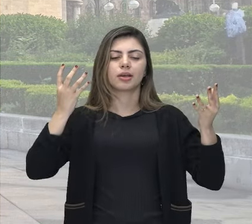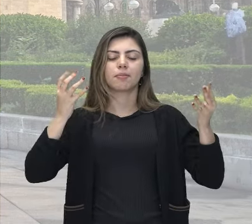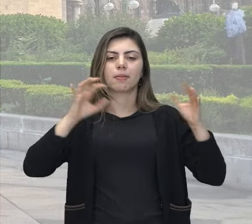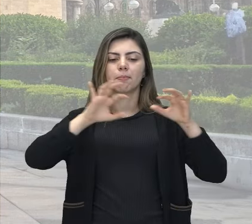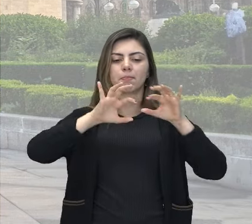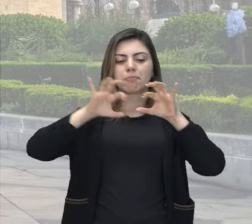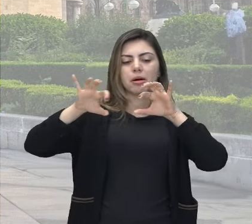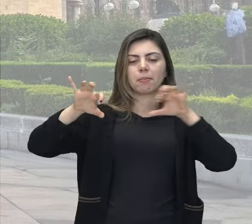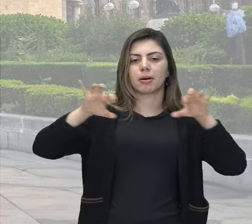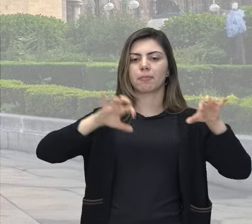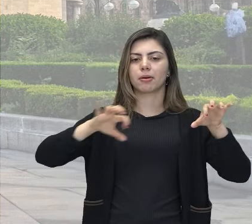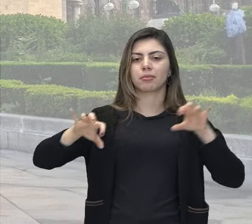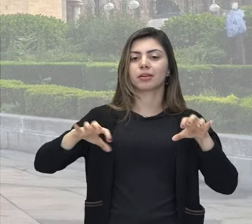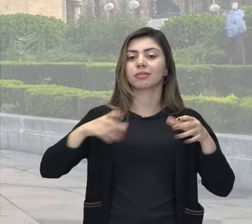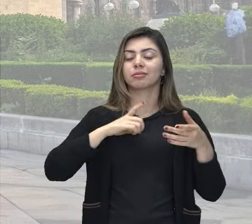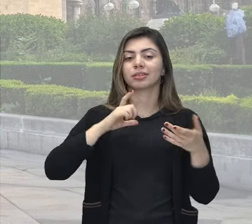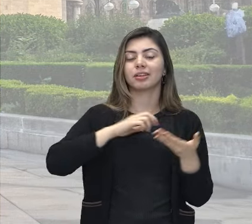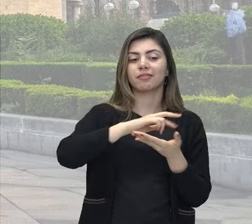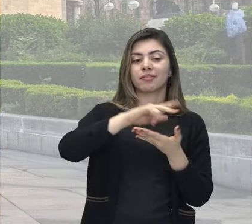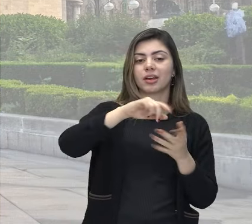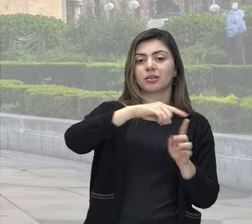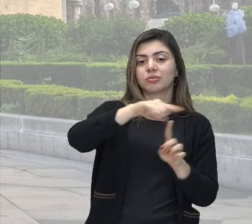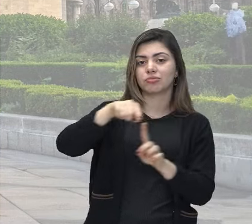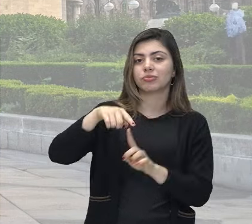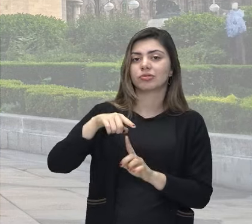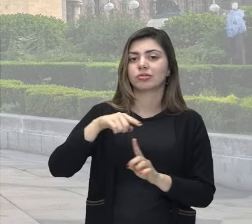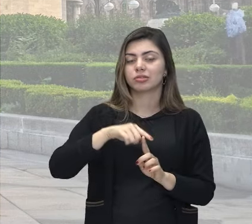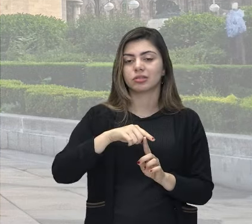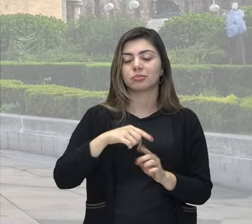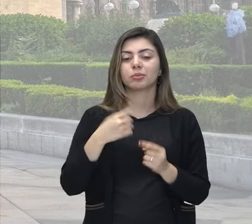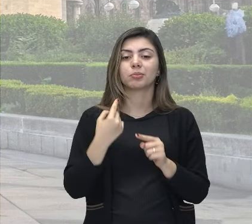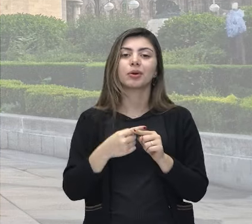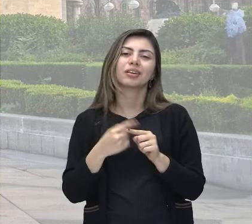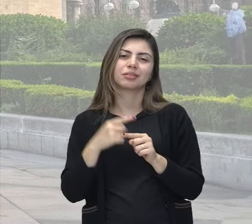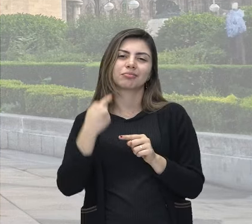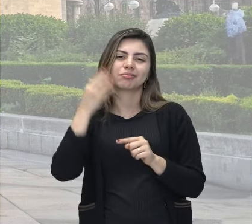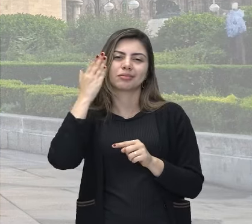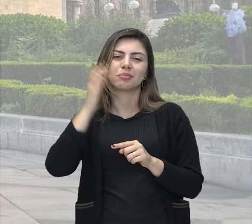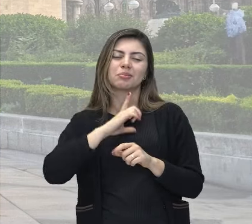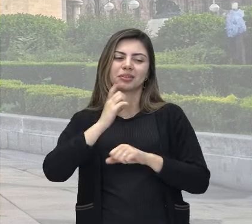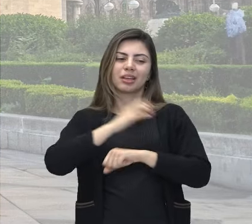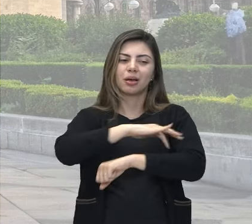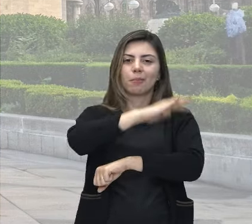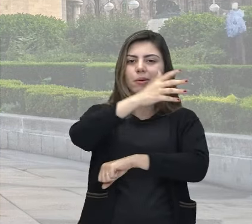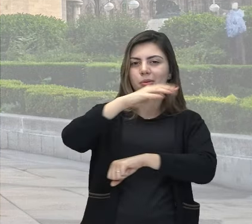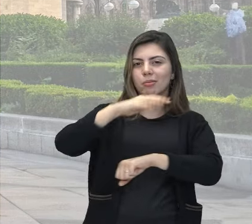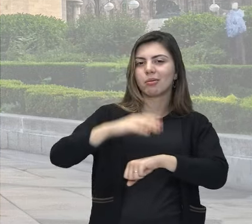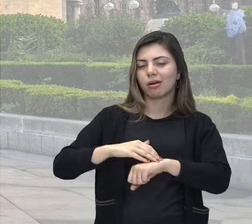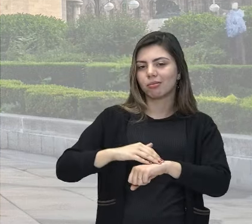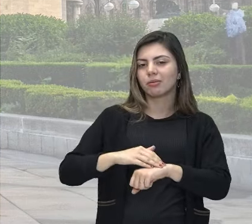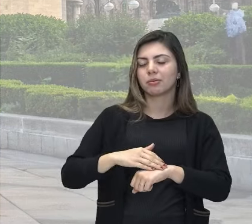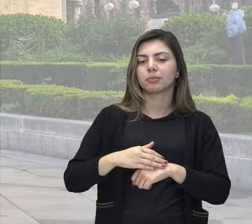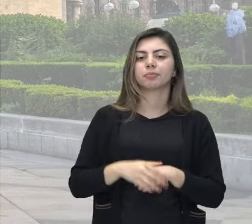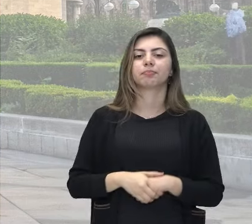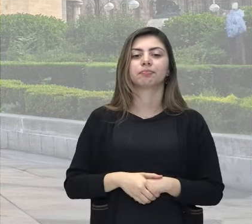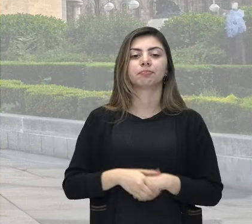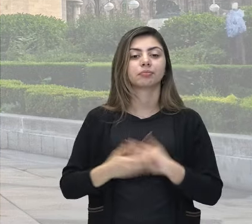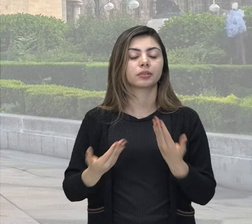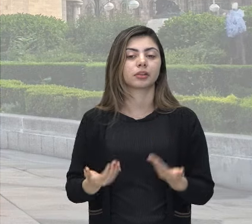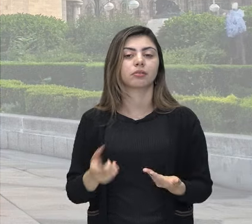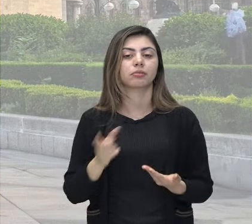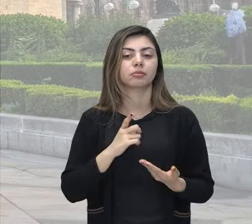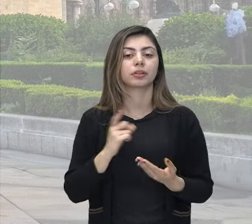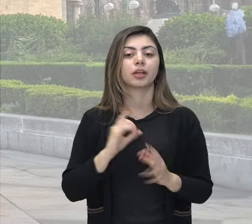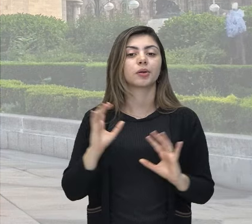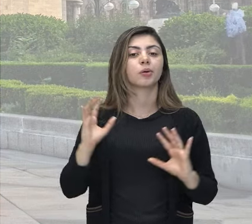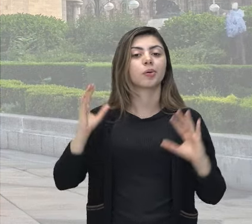surgindo aí diferentes tipos de climas, até por conta do relevo que apresenta aí no México. Vamos ter, então, o